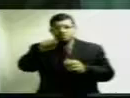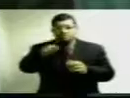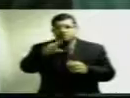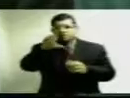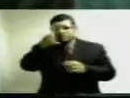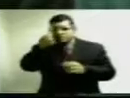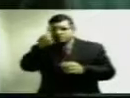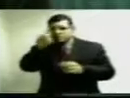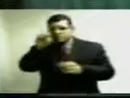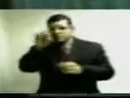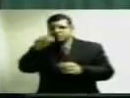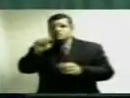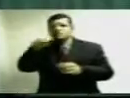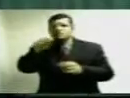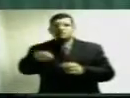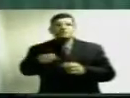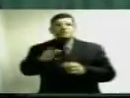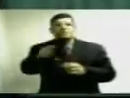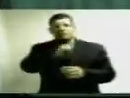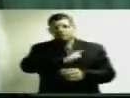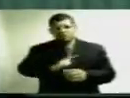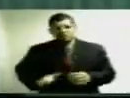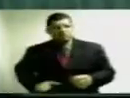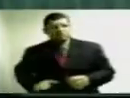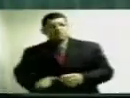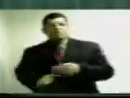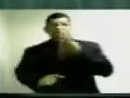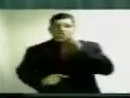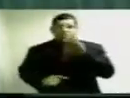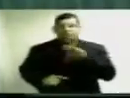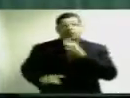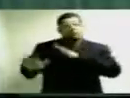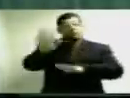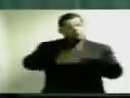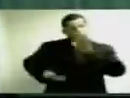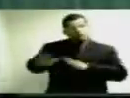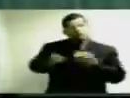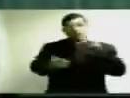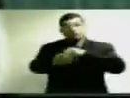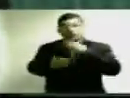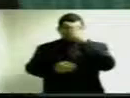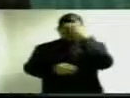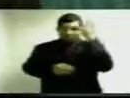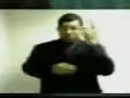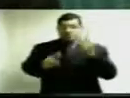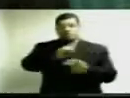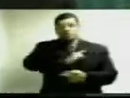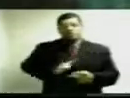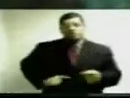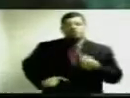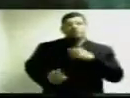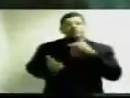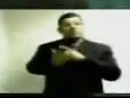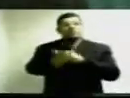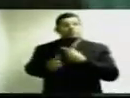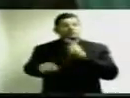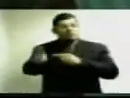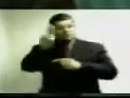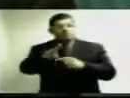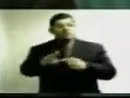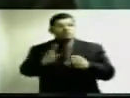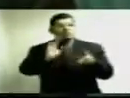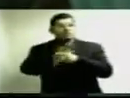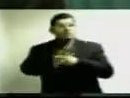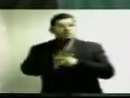sim. E ali está o governador na matéria, o governador alertou, envolve a figura do governador. É muito sério, eu estou usando o tempo